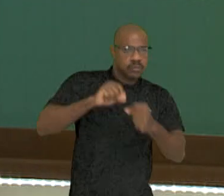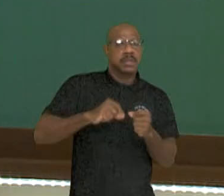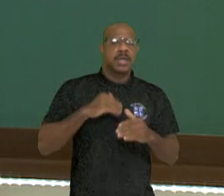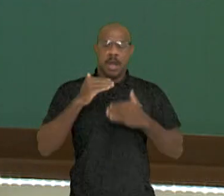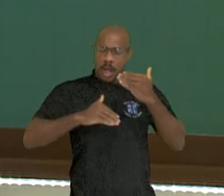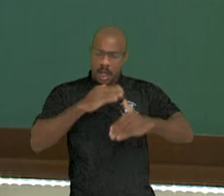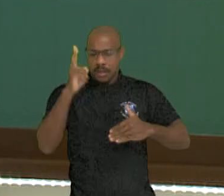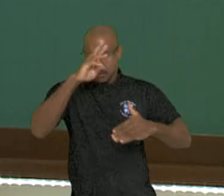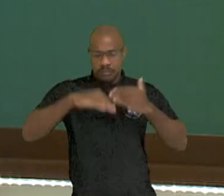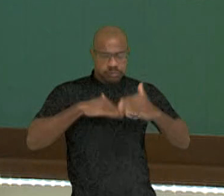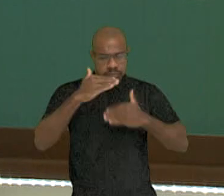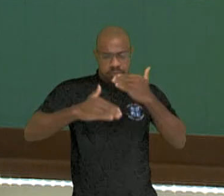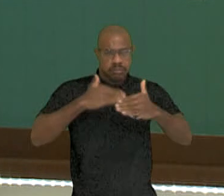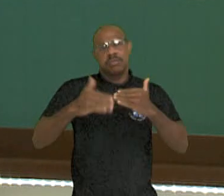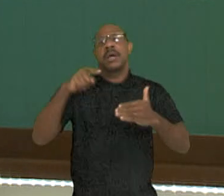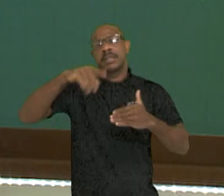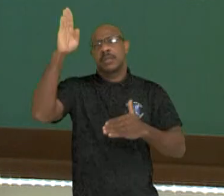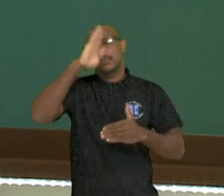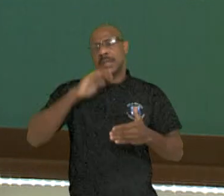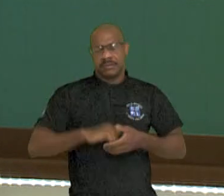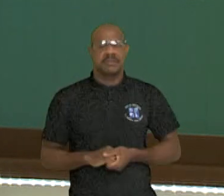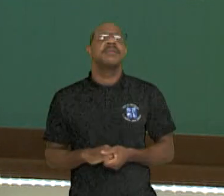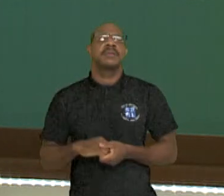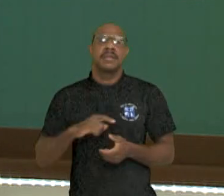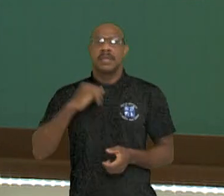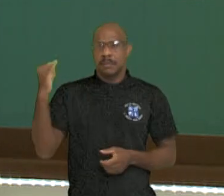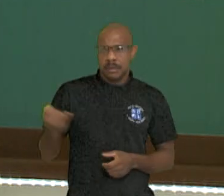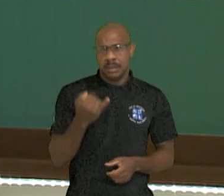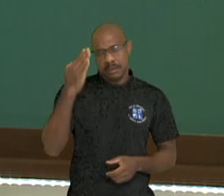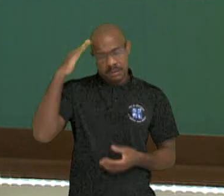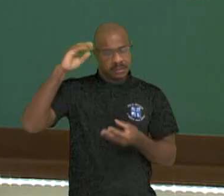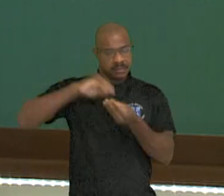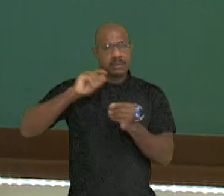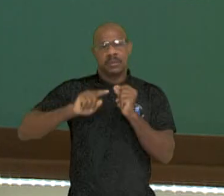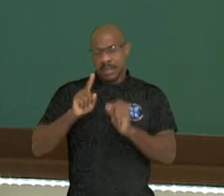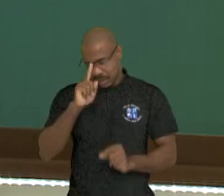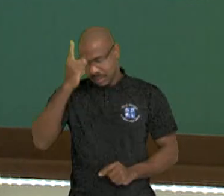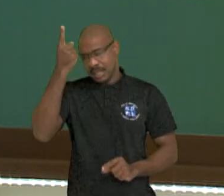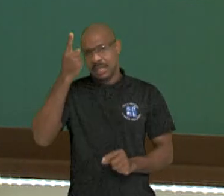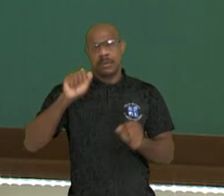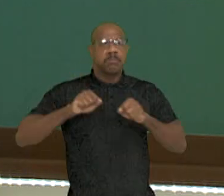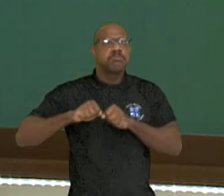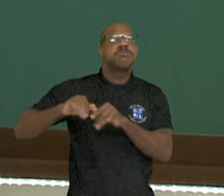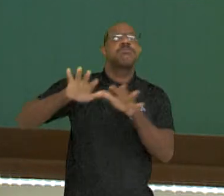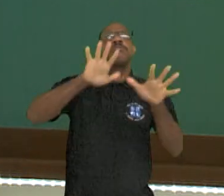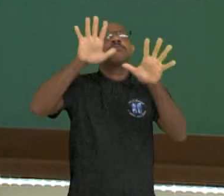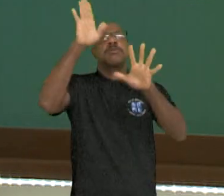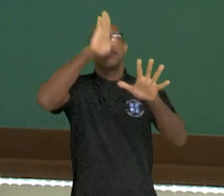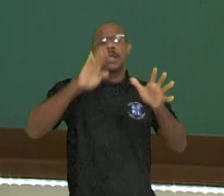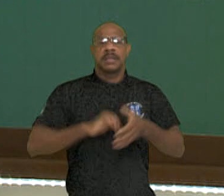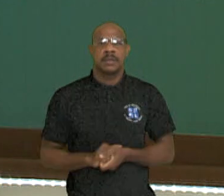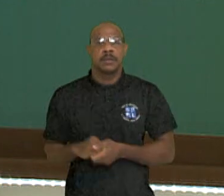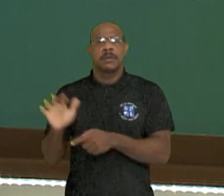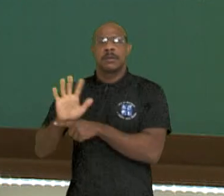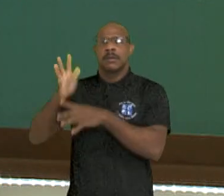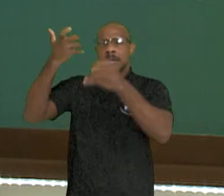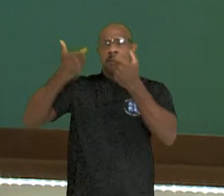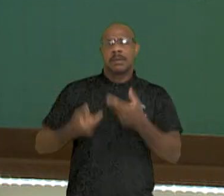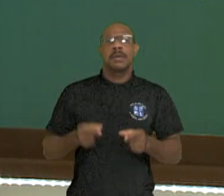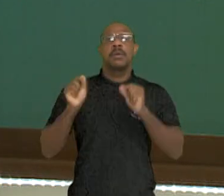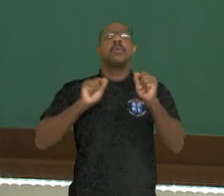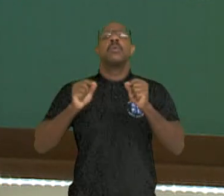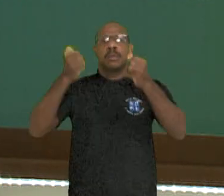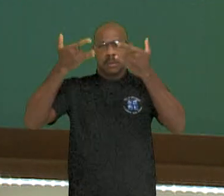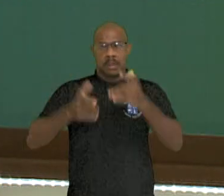longo da história foram desenvolvidas no Brasil, importante para entender essa ideia da expansão do território. Nesse vídeo nós falamos